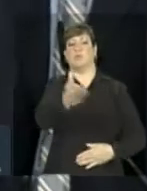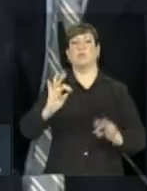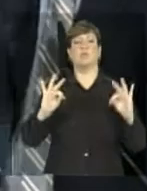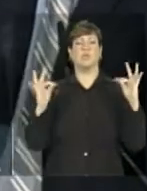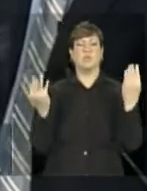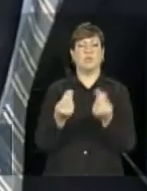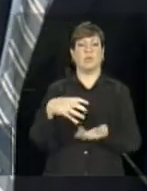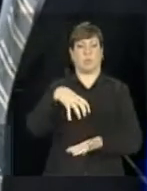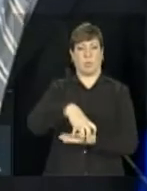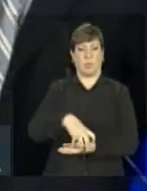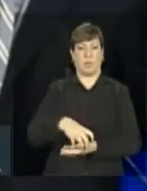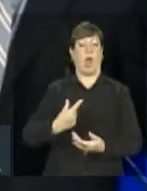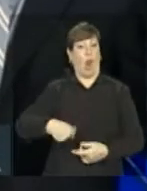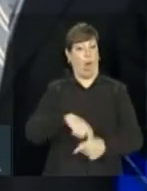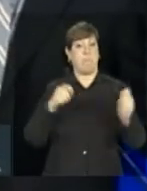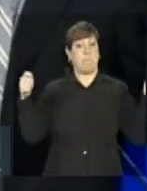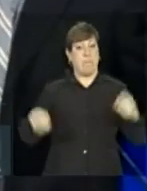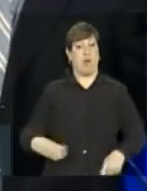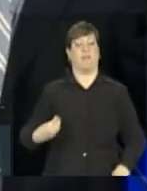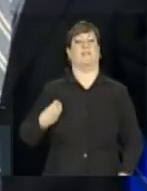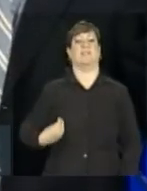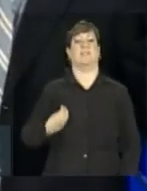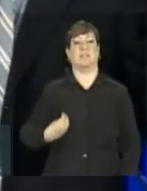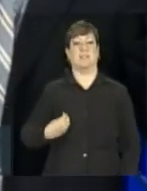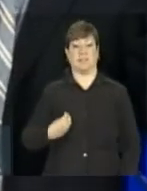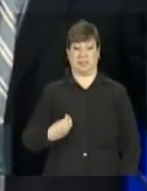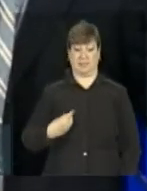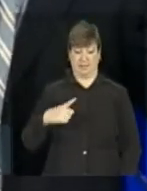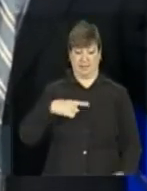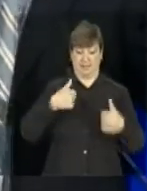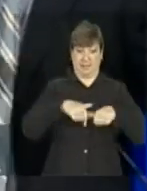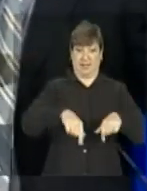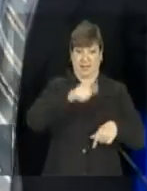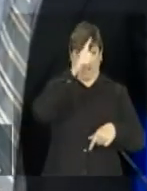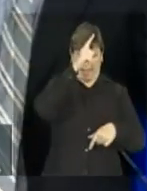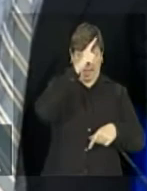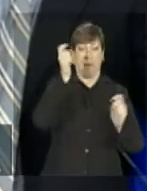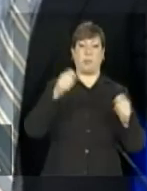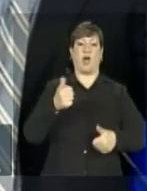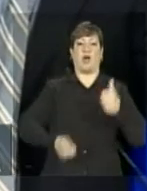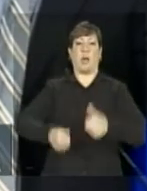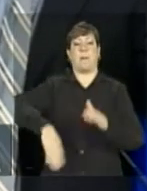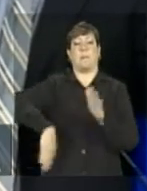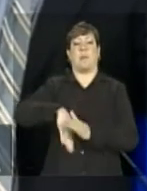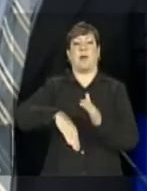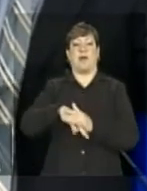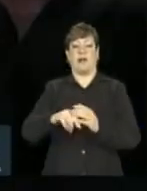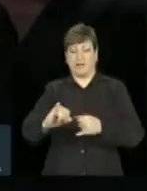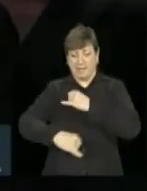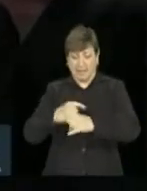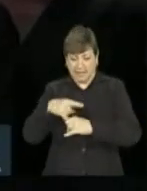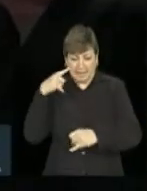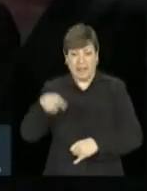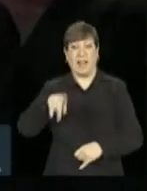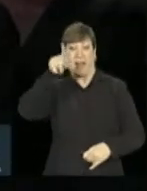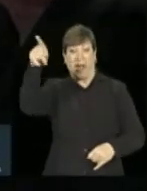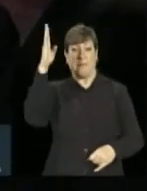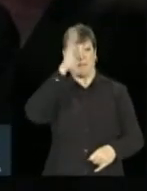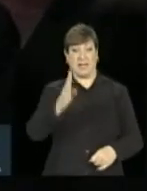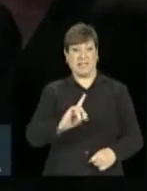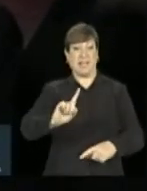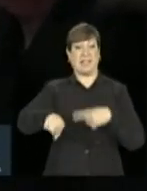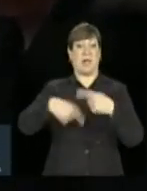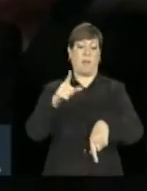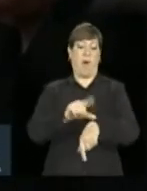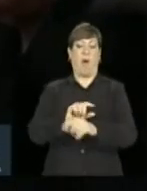todo o globo. Podemos viver na Alemanha e jogar futebol virtual no Brasil depois do expediente. Se tivermos uma boa